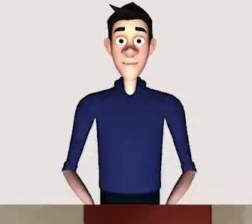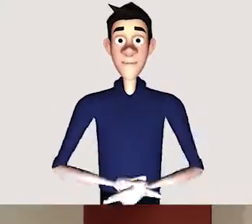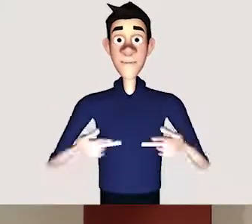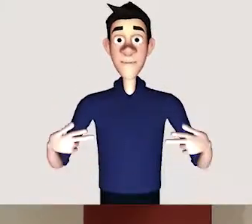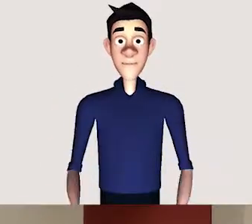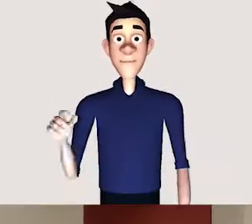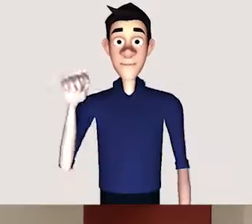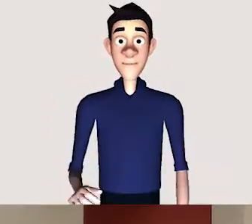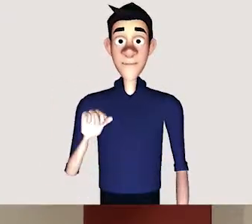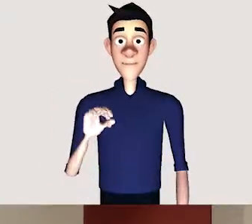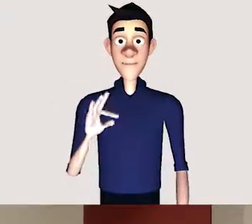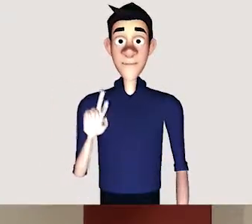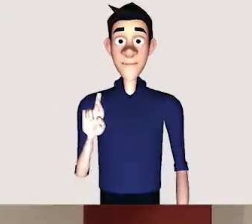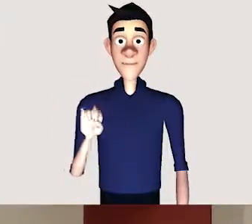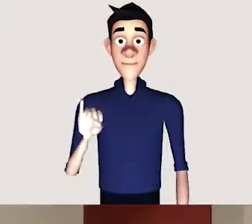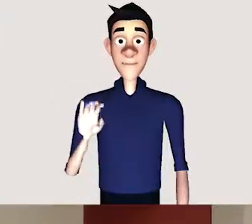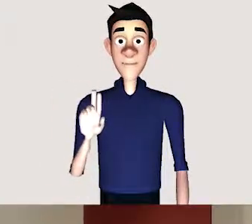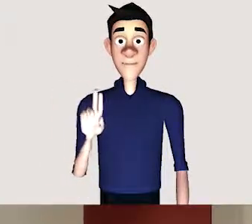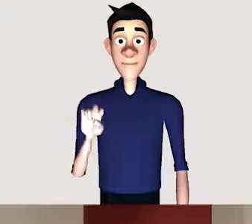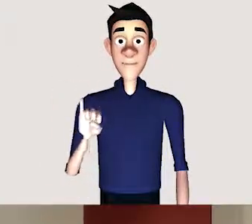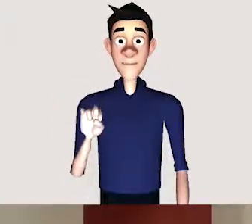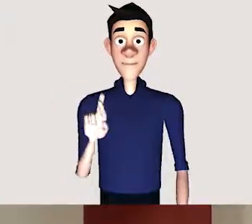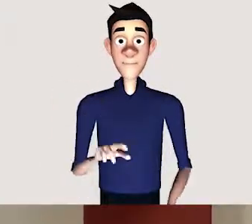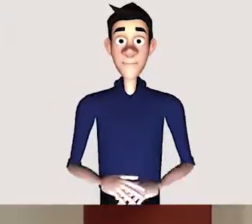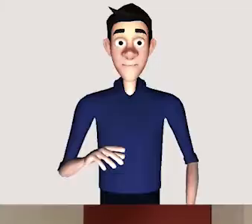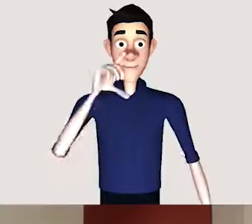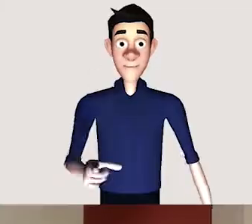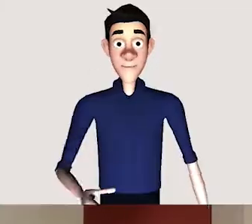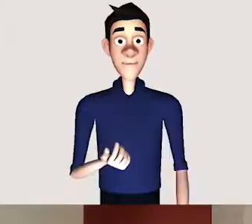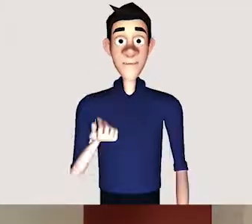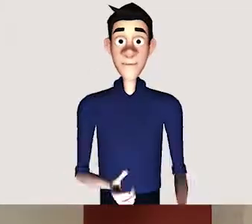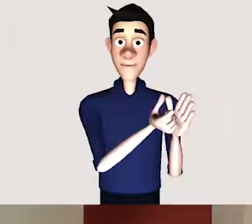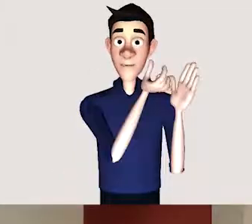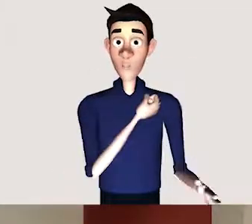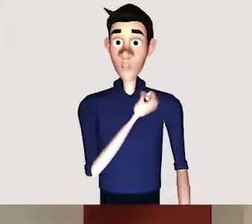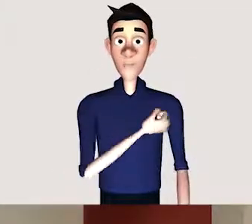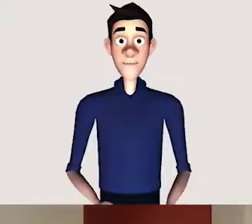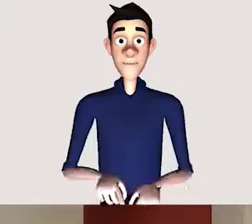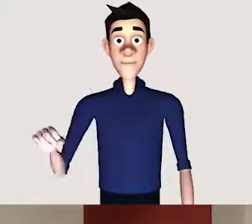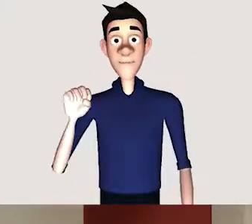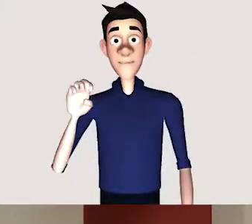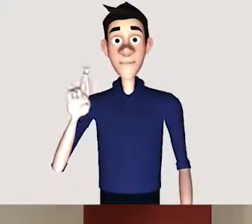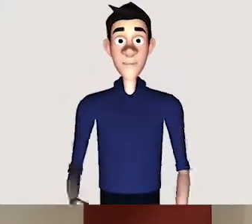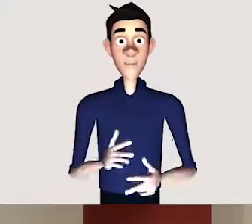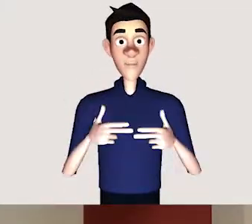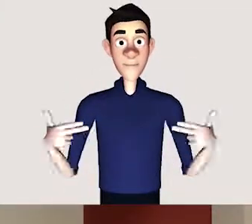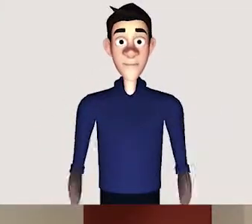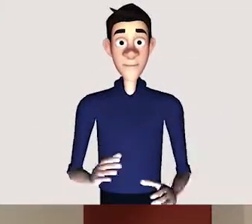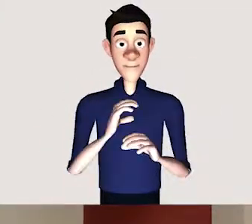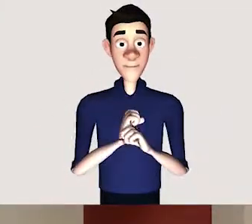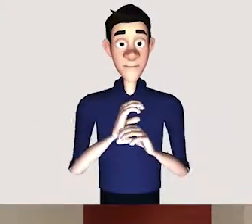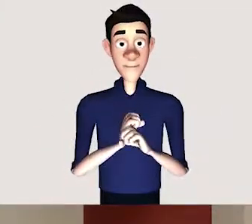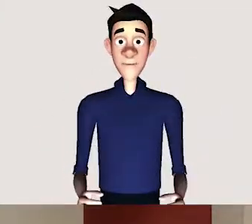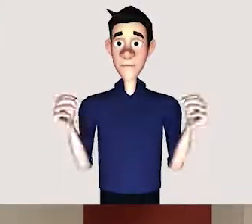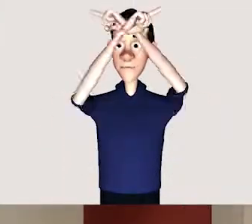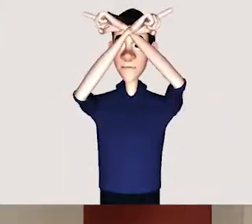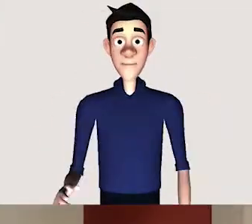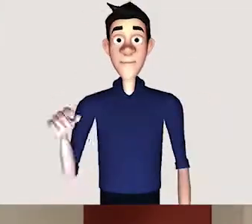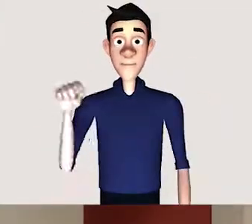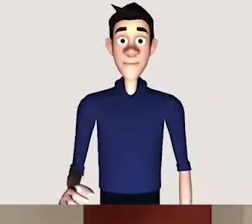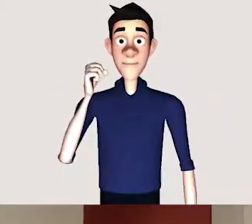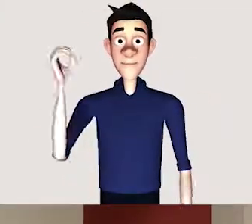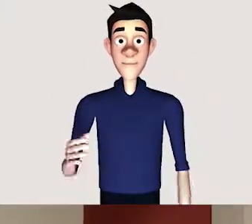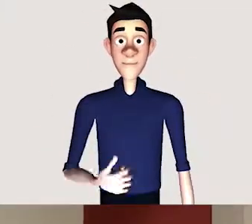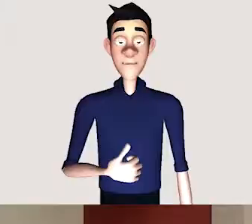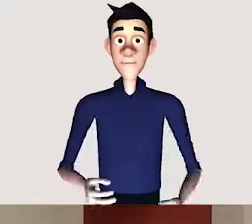Essa é uma resposta simples, mas que nos ilude, nos engana. Porque patrimônio não é apenas um conjunto